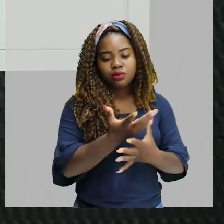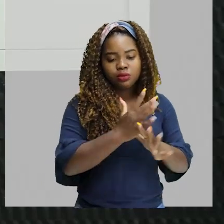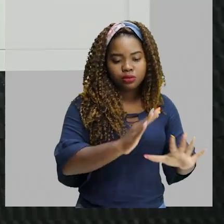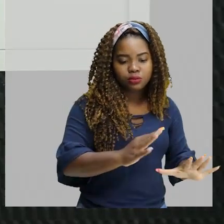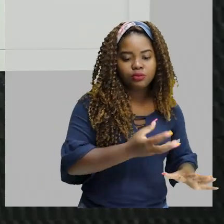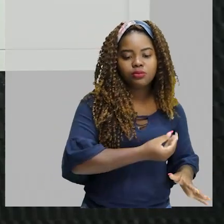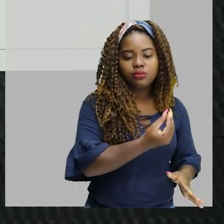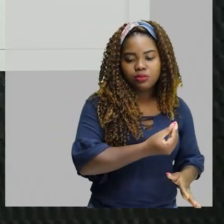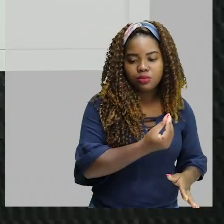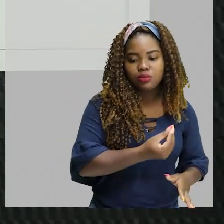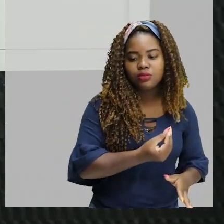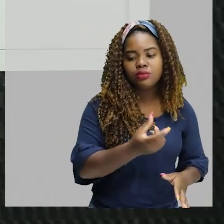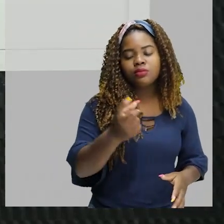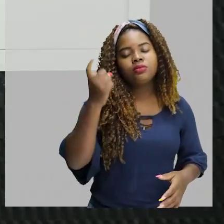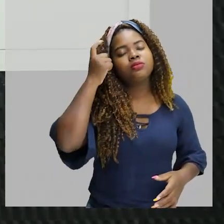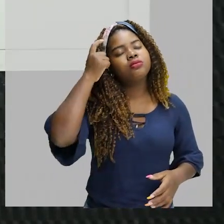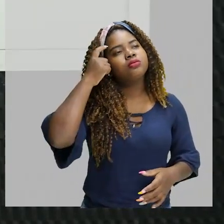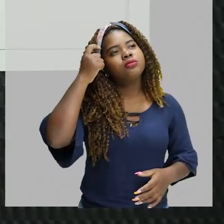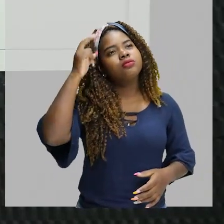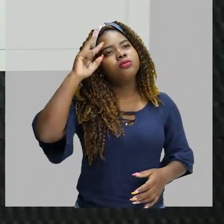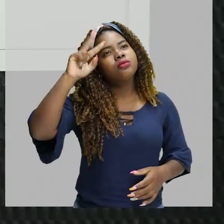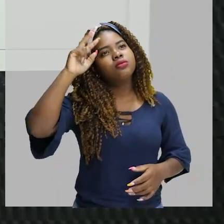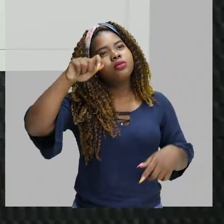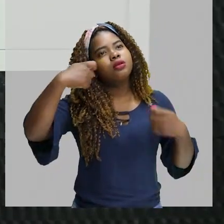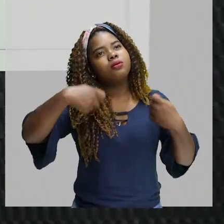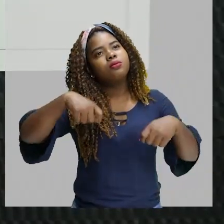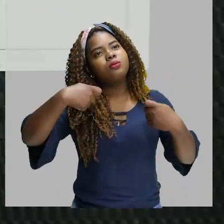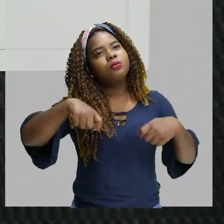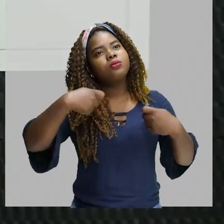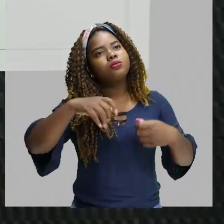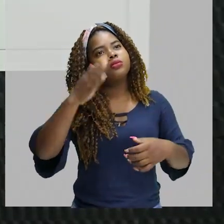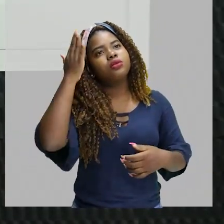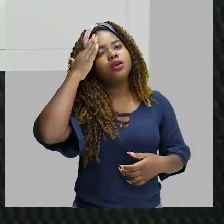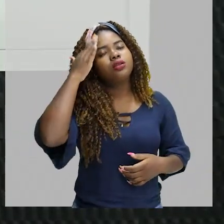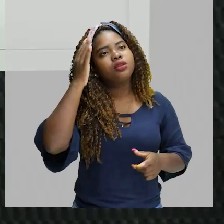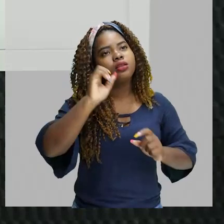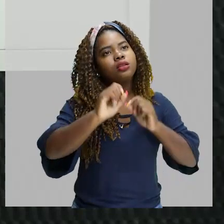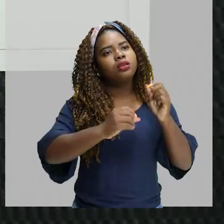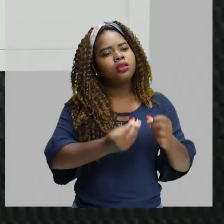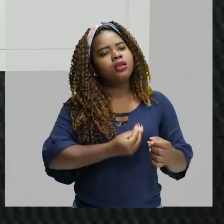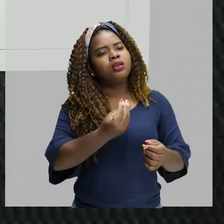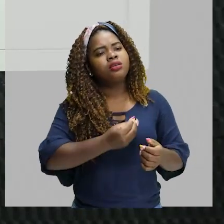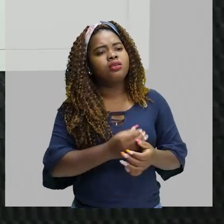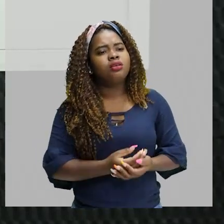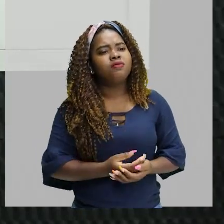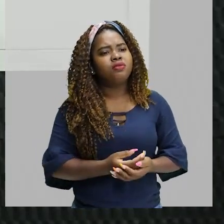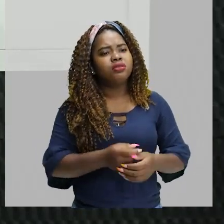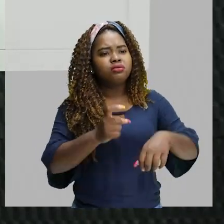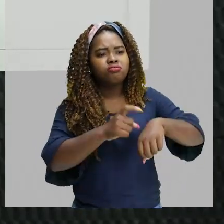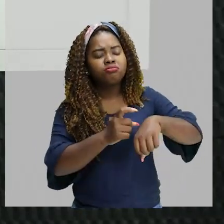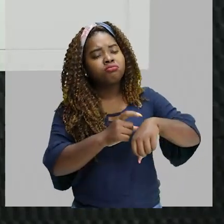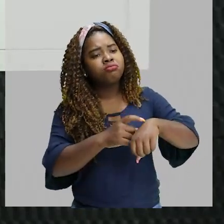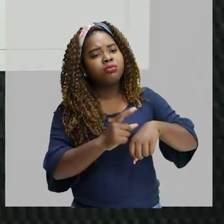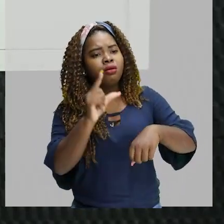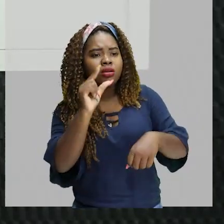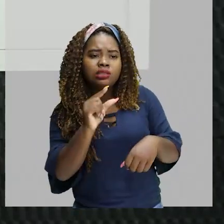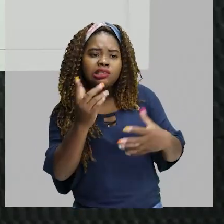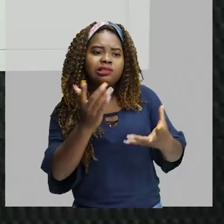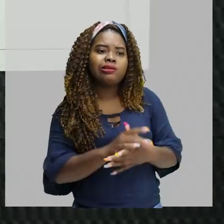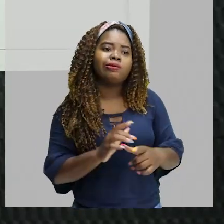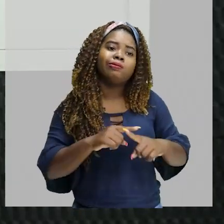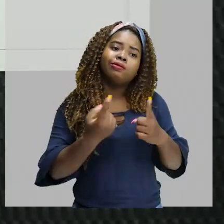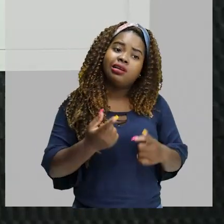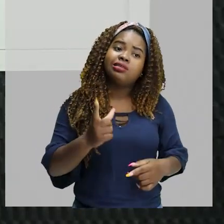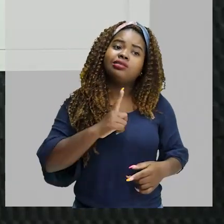existência traz a você a necessidade de você entender que a vida é um momento apenas, mas existe o encerramento